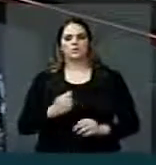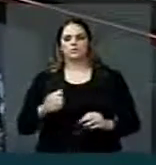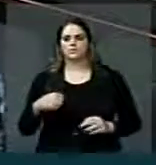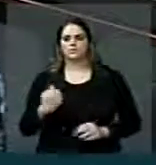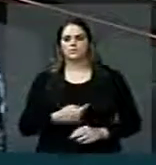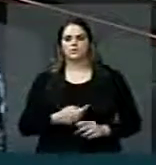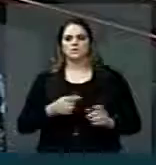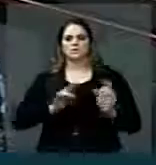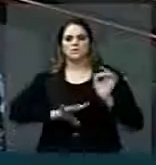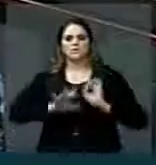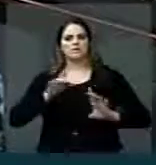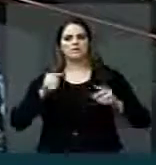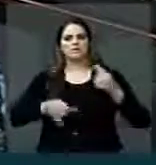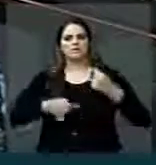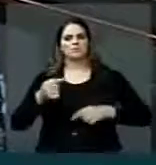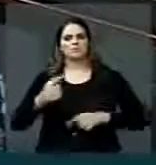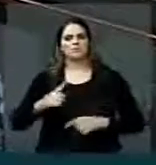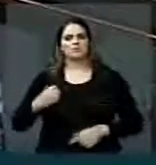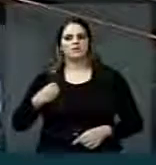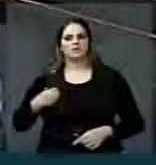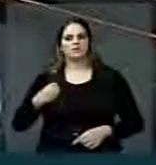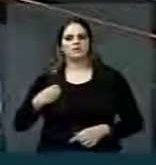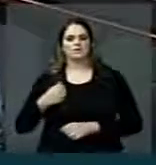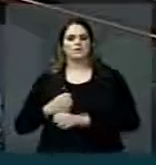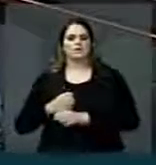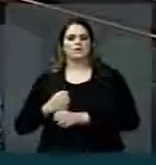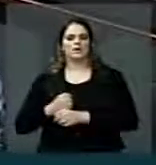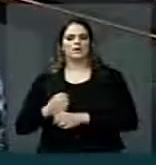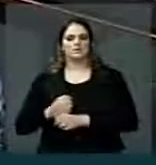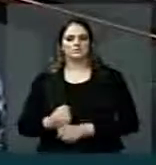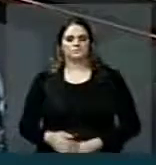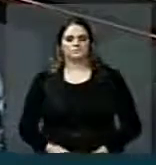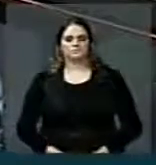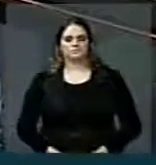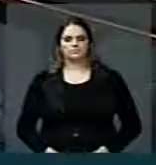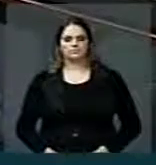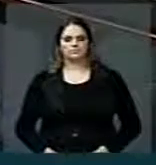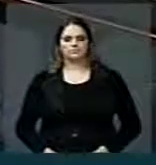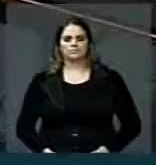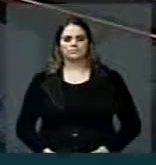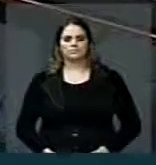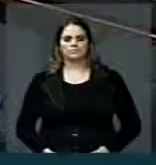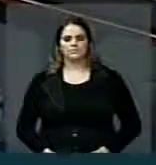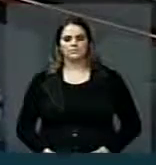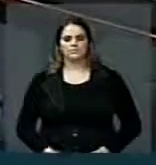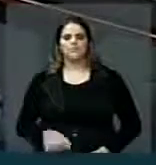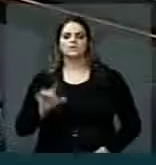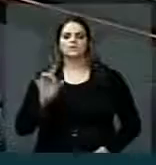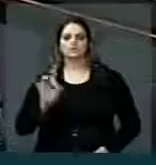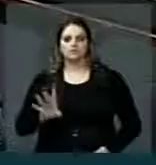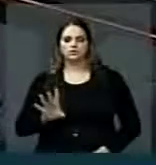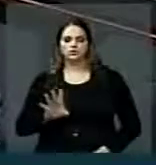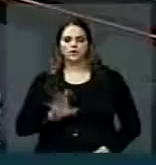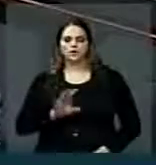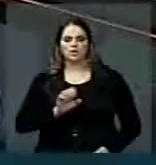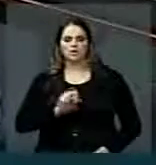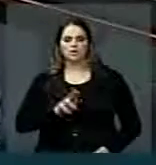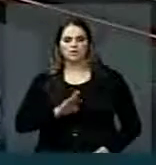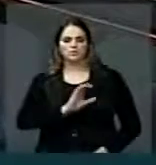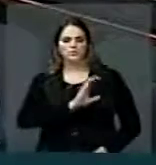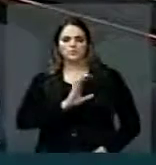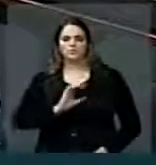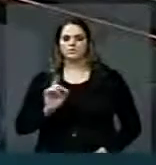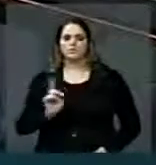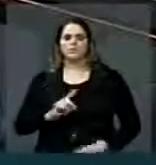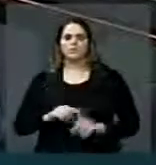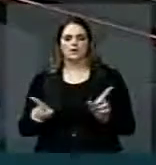de debate que tem sido feito ao longo desses anos todos, não só no âmbito da subcomissão, mas sobretudo no âmbito do